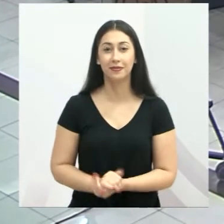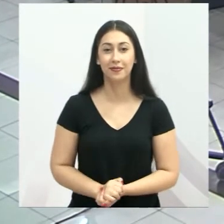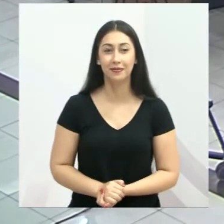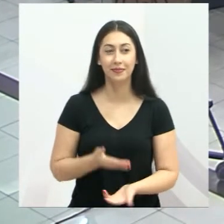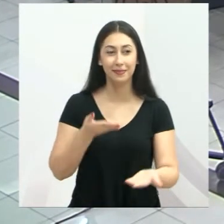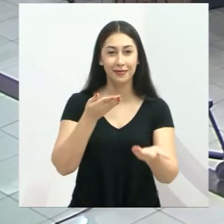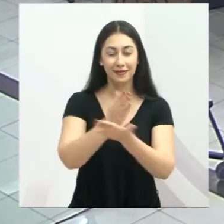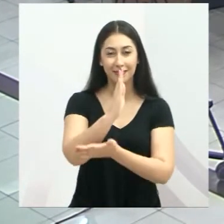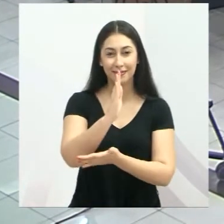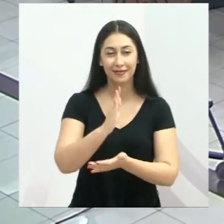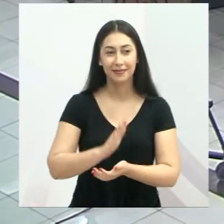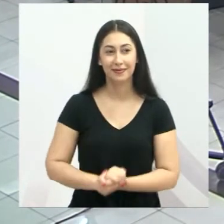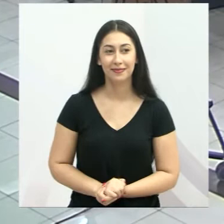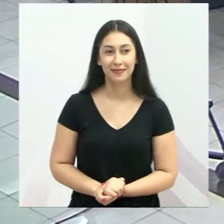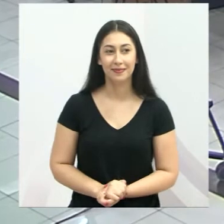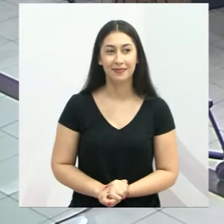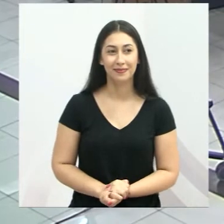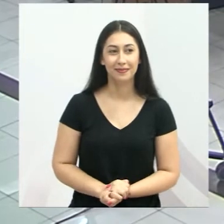de informação.